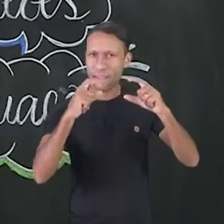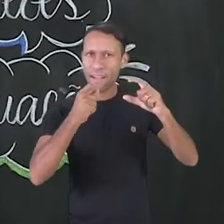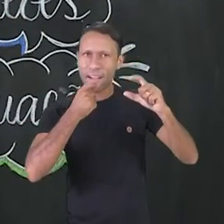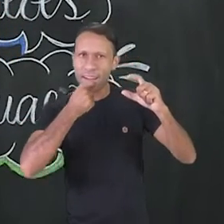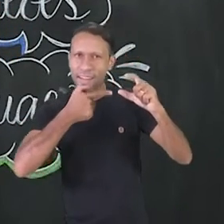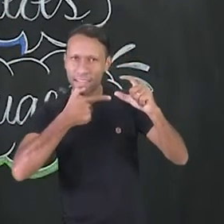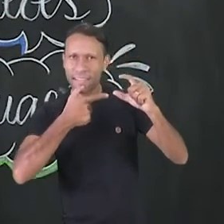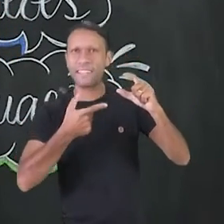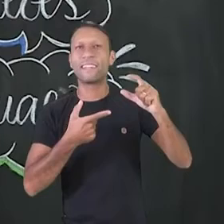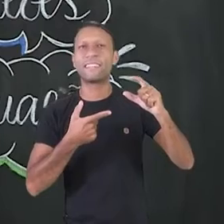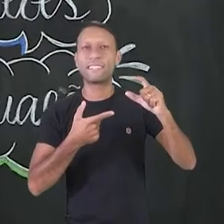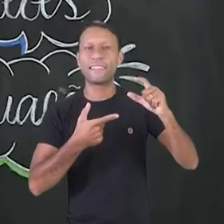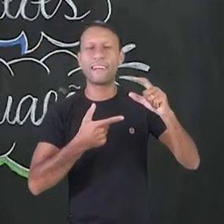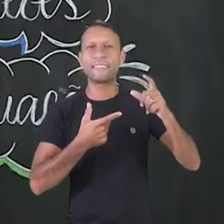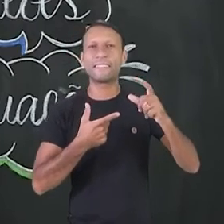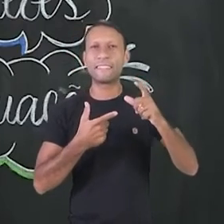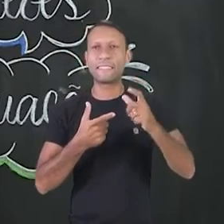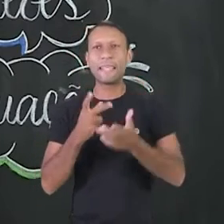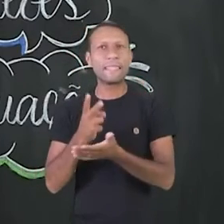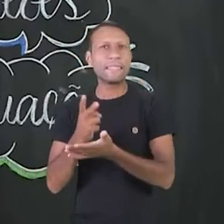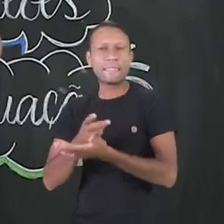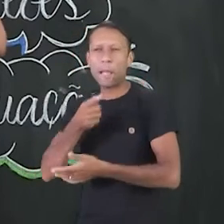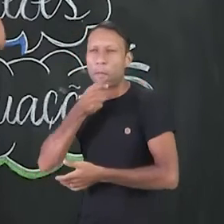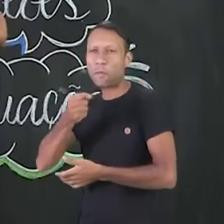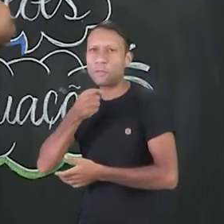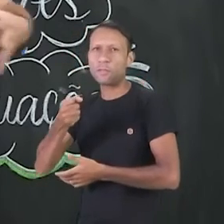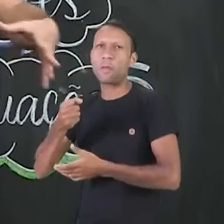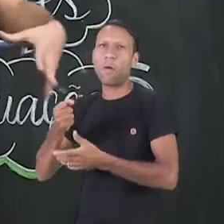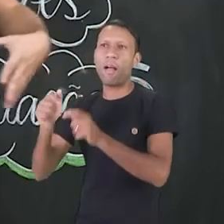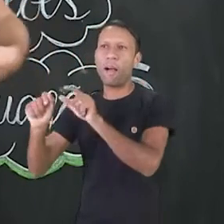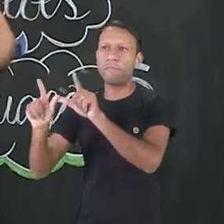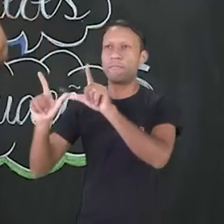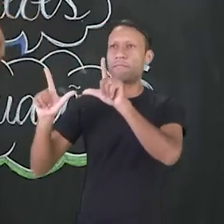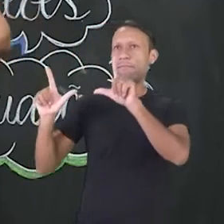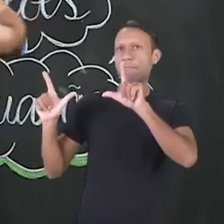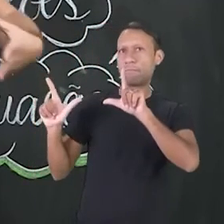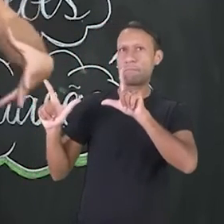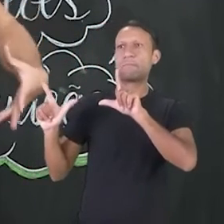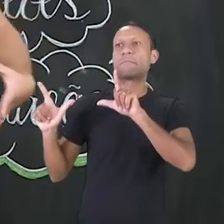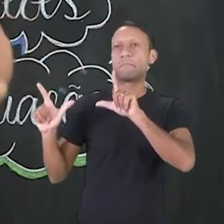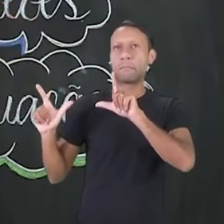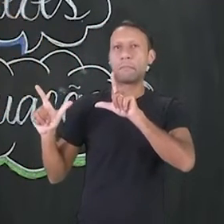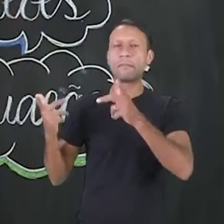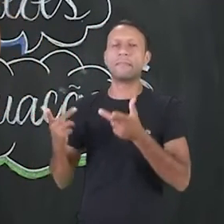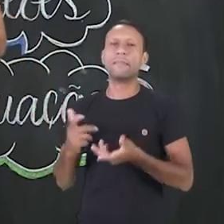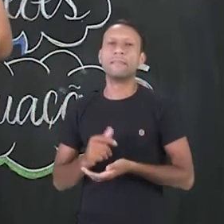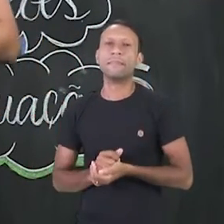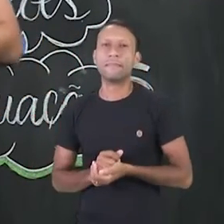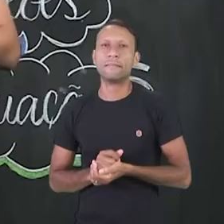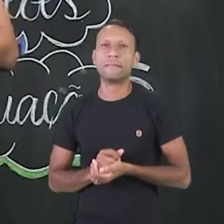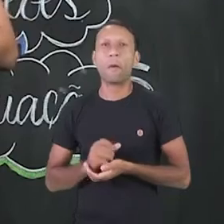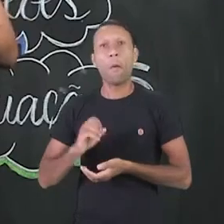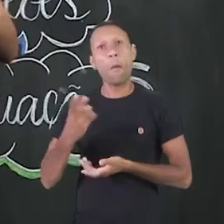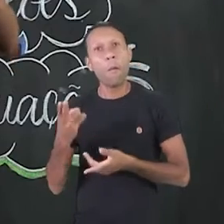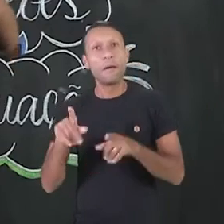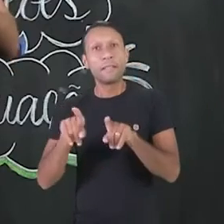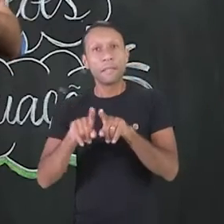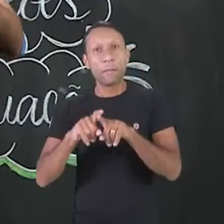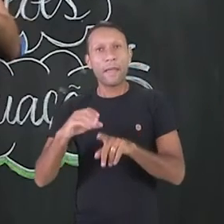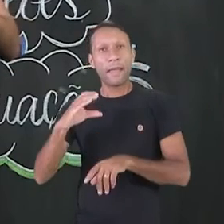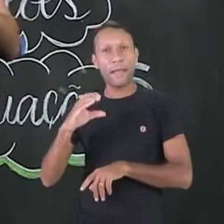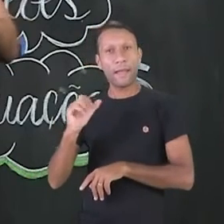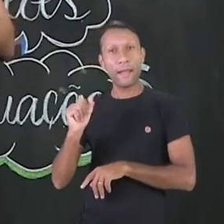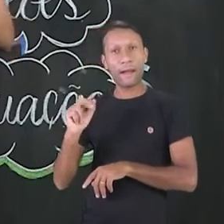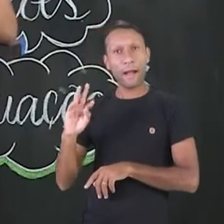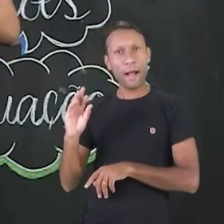formato em quadrinhos muito conectado com o noticiário, muito conectado com os temas quentes que estão sendo discutidos na sociedade, tal como o Cartoon, que também é